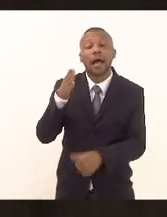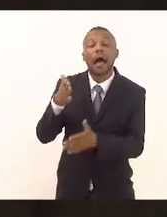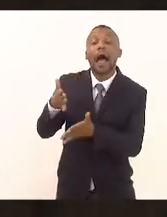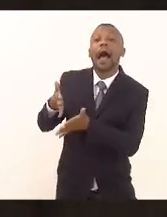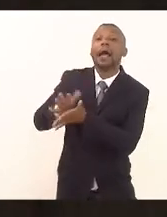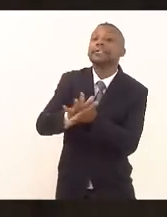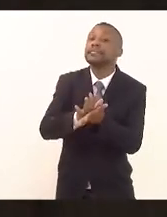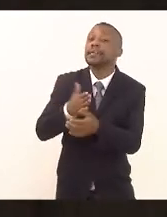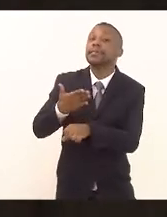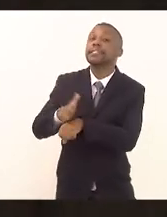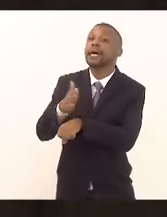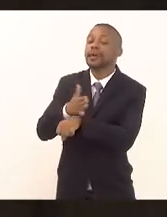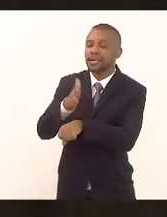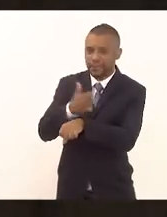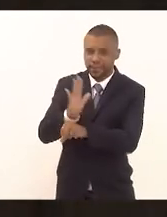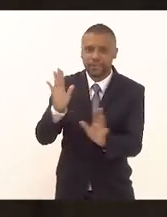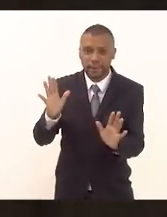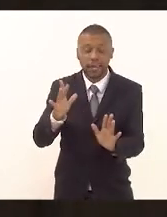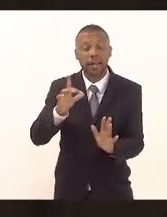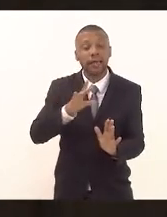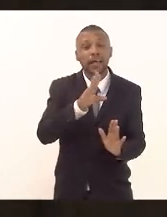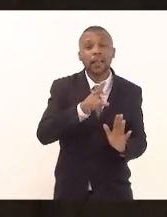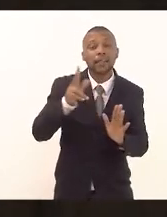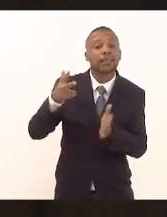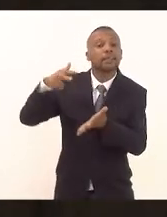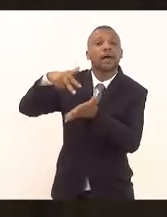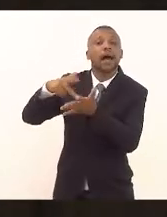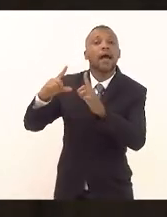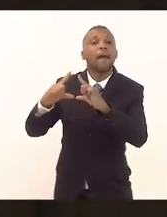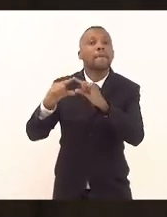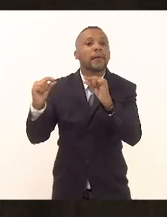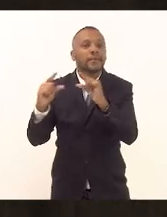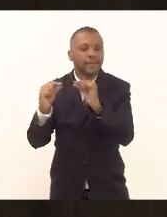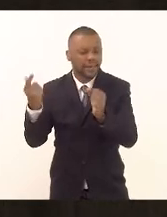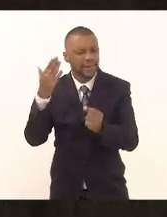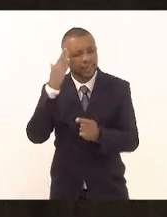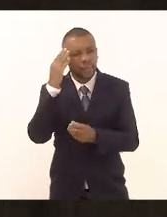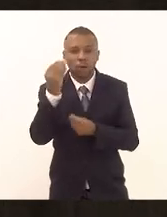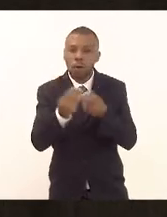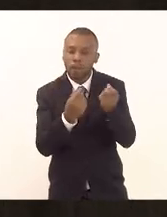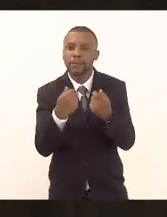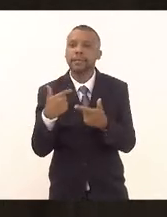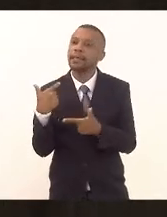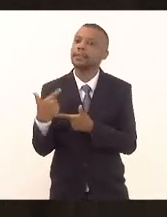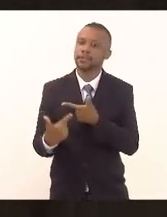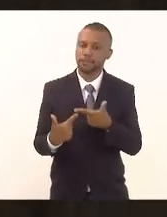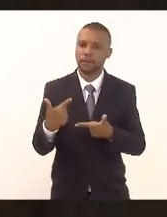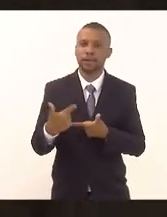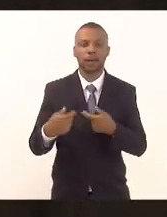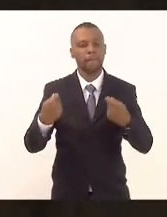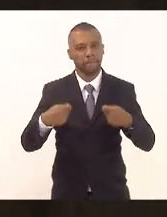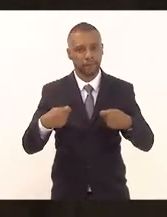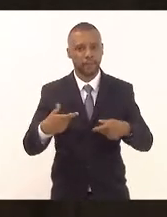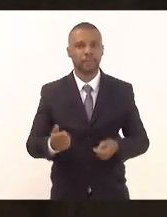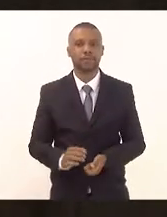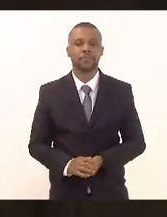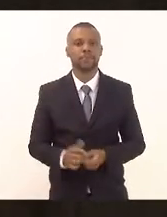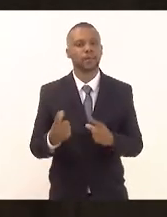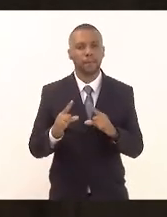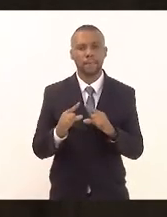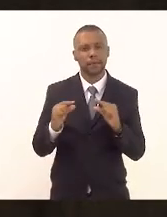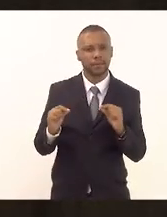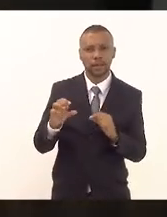em Brasília, porque sabe como é que é, né? Tem que trabalhar. Em Brasília,